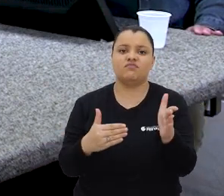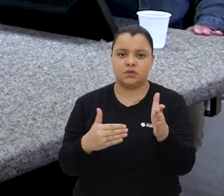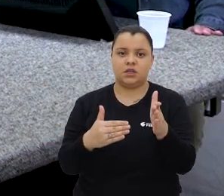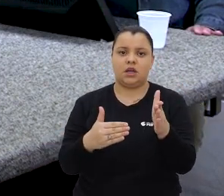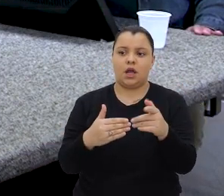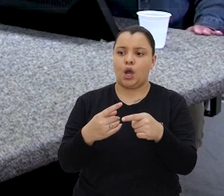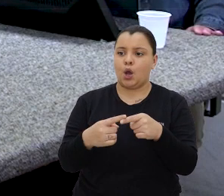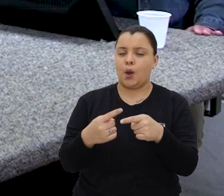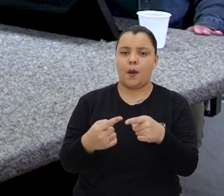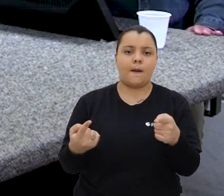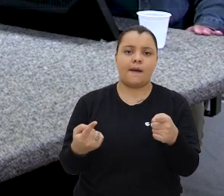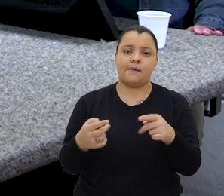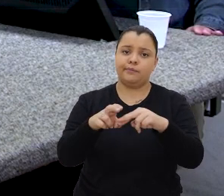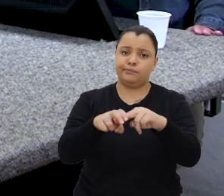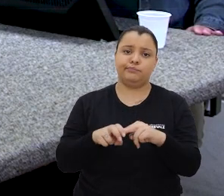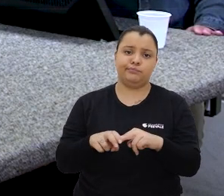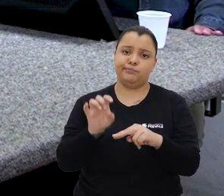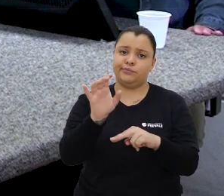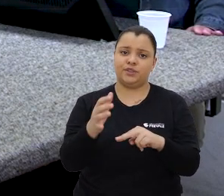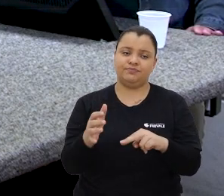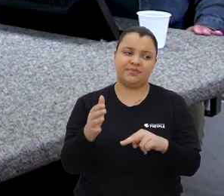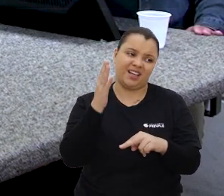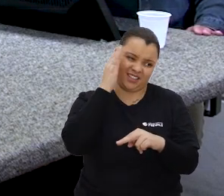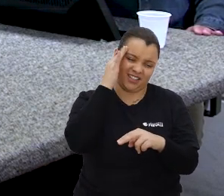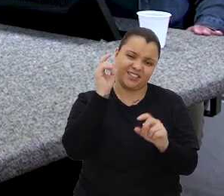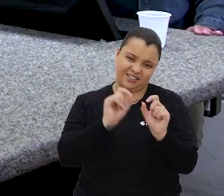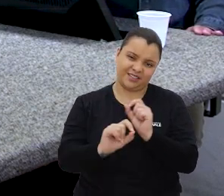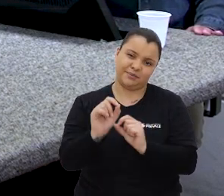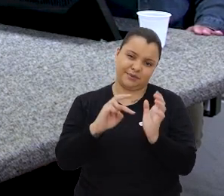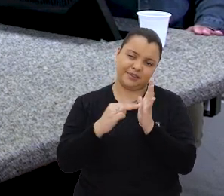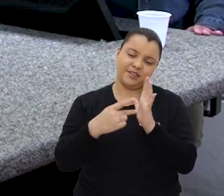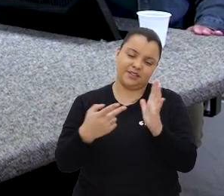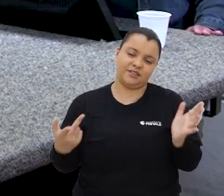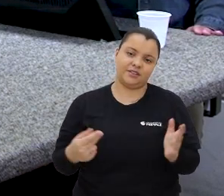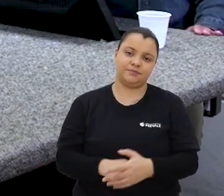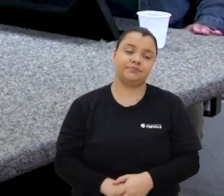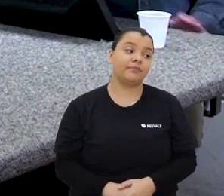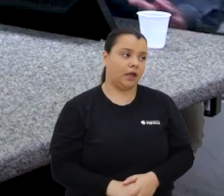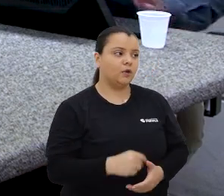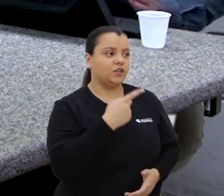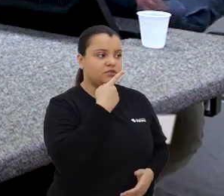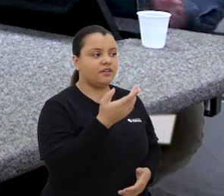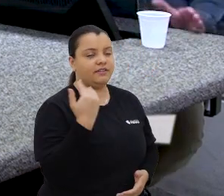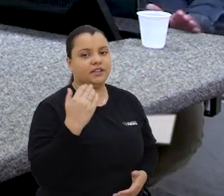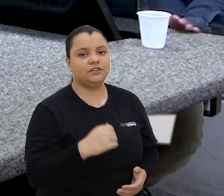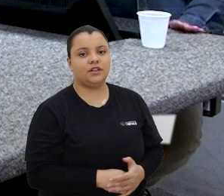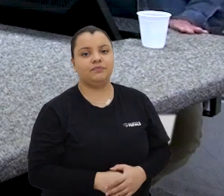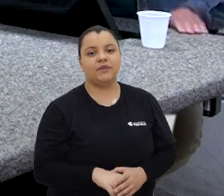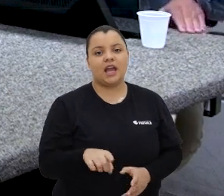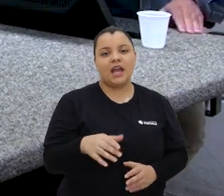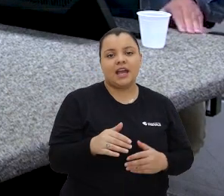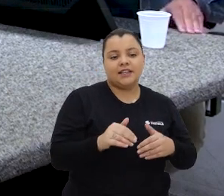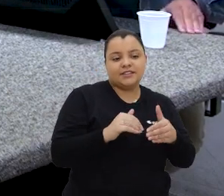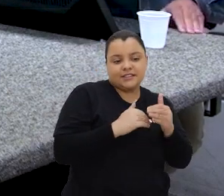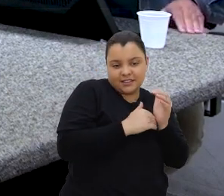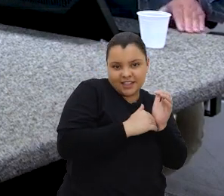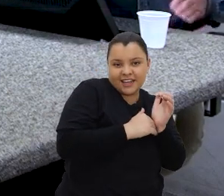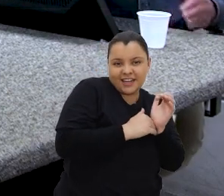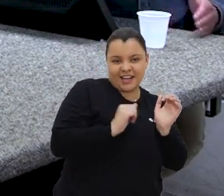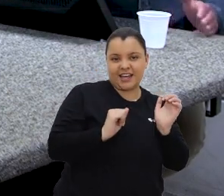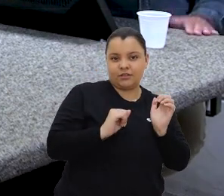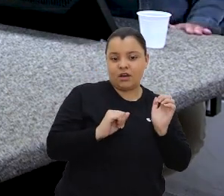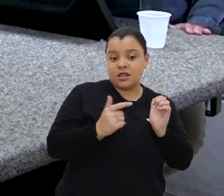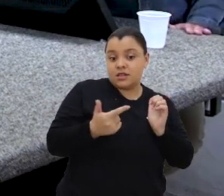numa subjetividade que a gente sabe o porquê que acontece. Aquilo que a gente vinha comentando, né? Daquela coisa oculta e que não tem